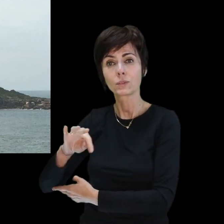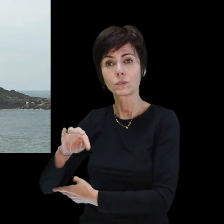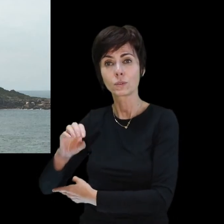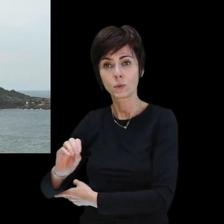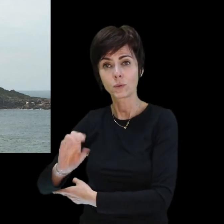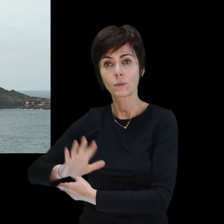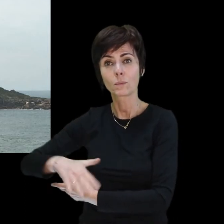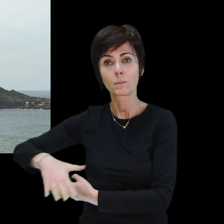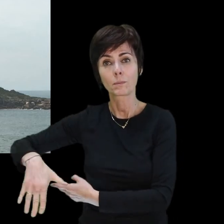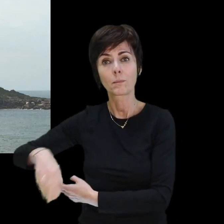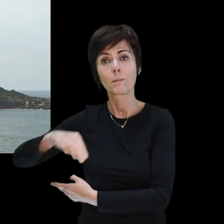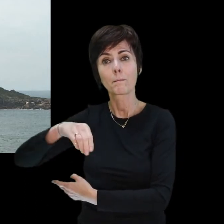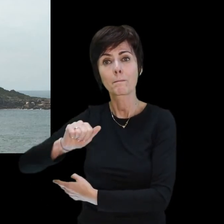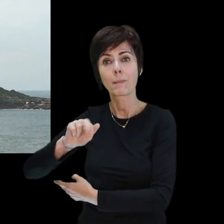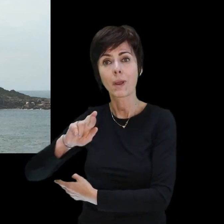de água sendo